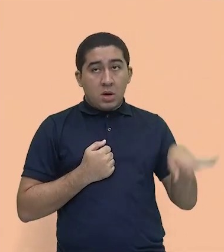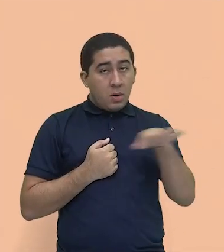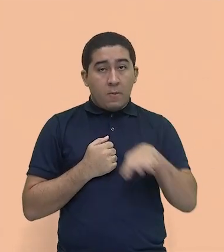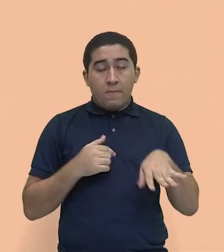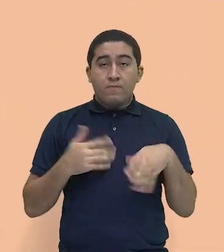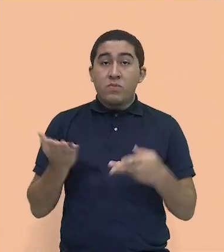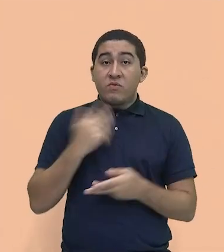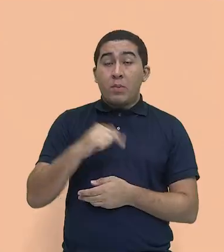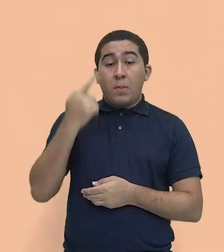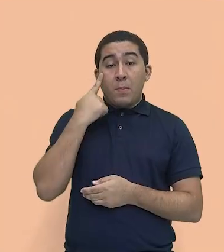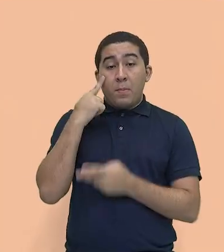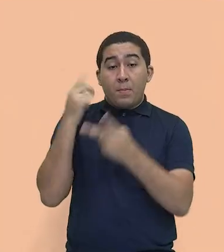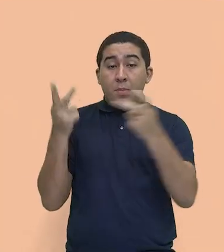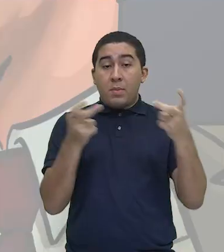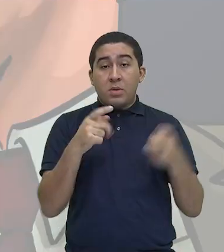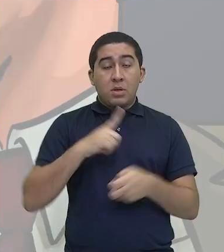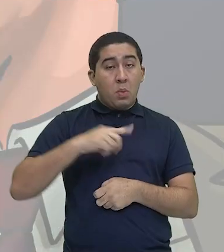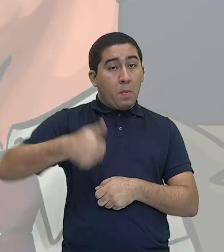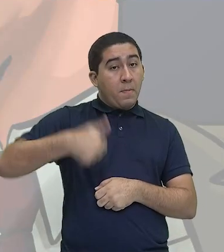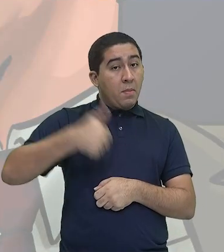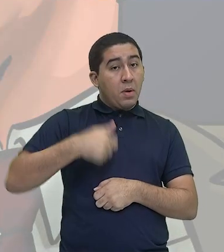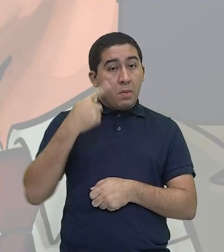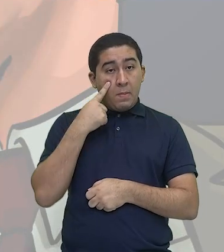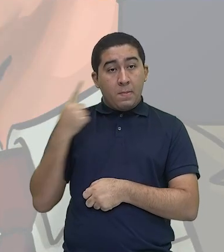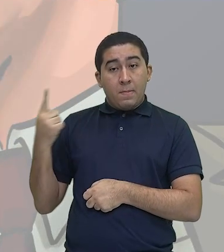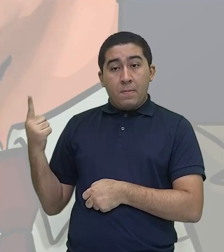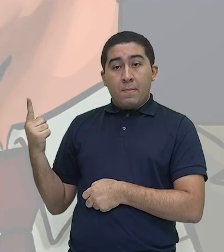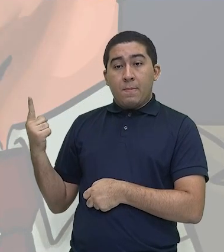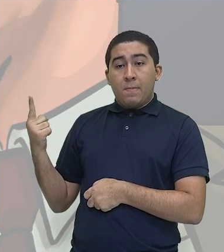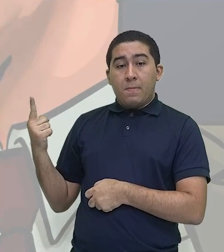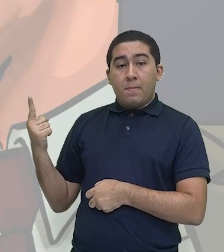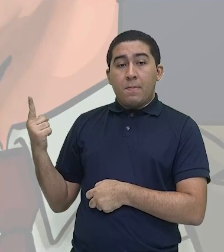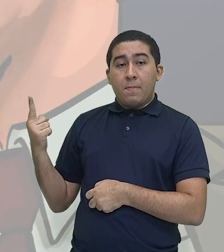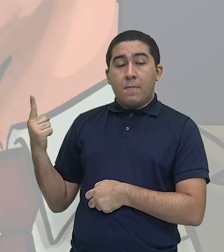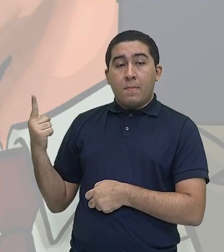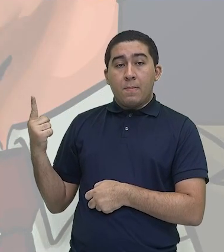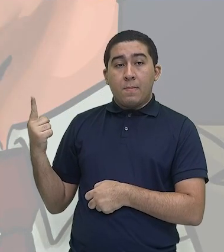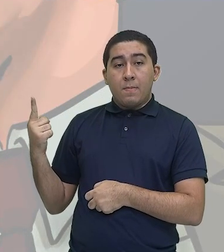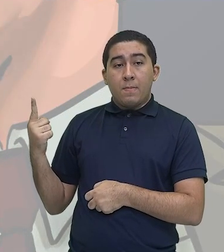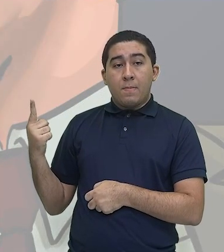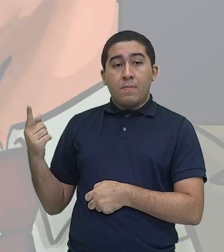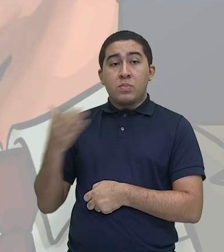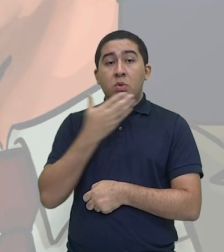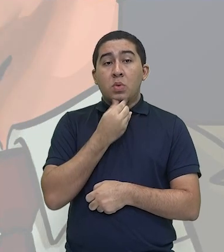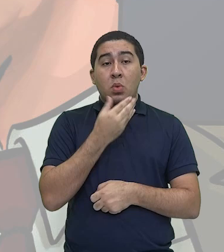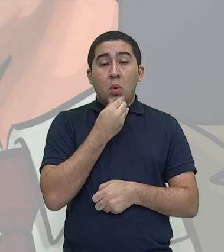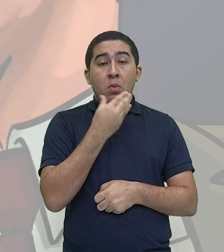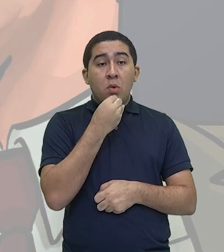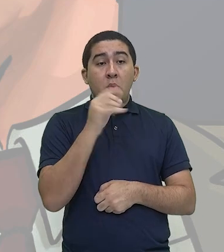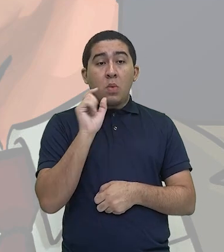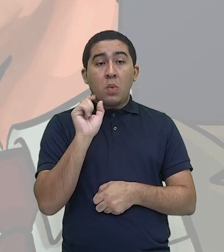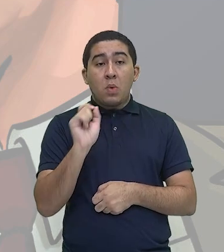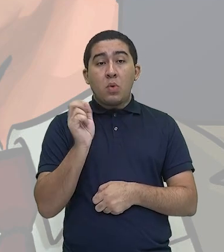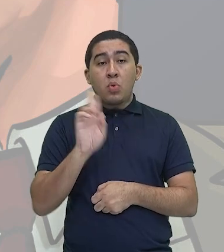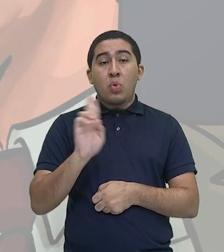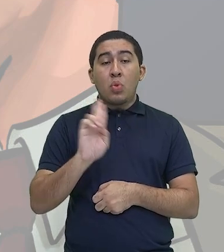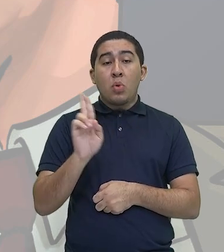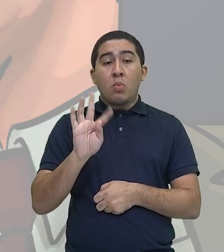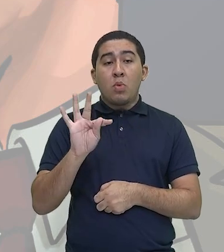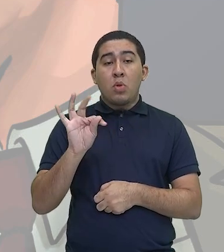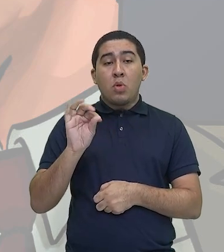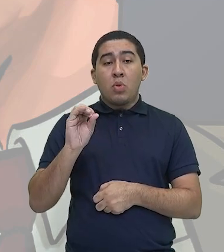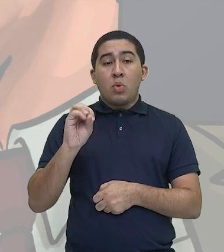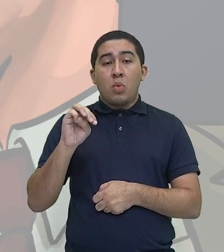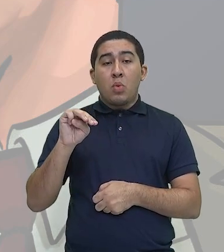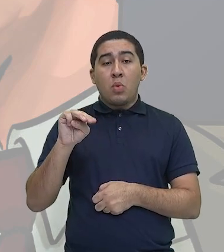vamos ver, olha só, nós temos aqui o primeiro, nós temos aqui, né, o americano Thomas